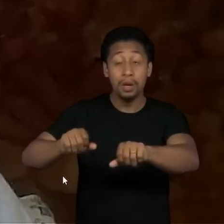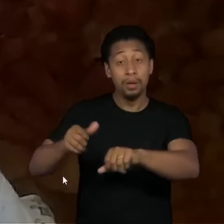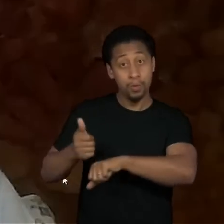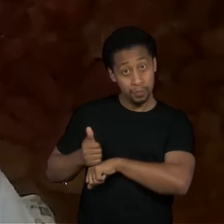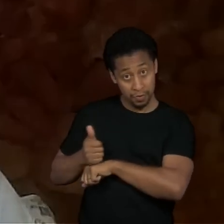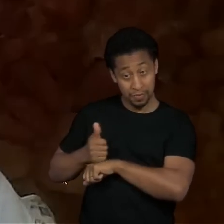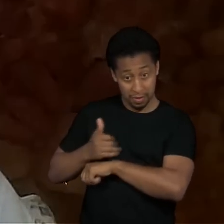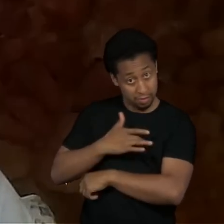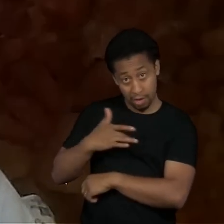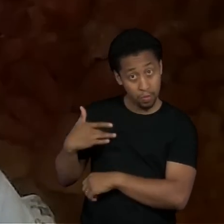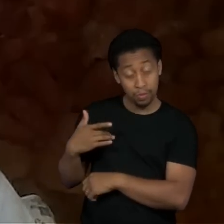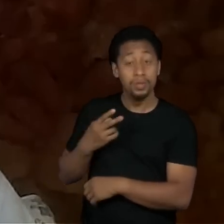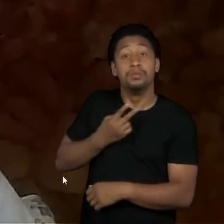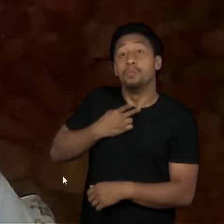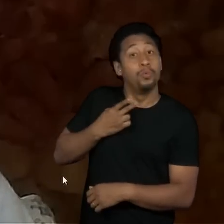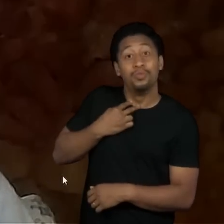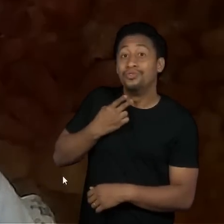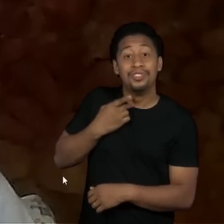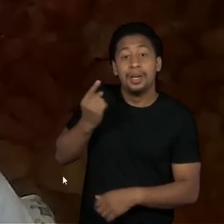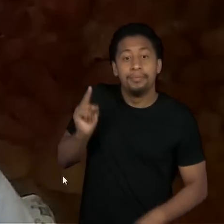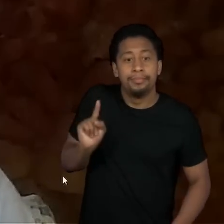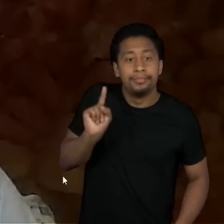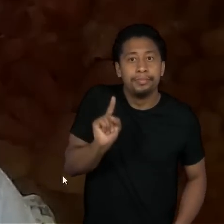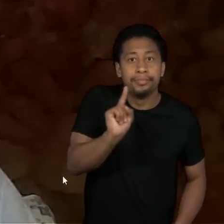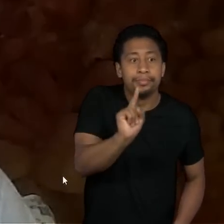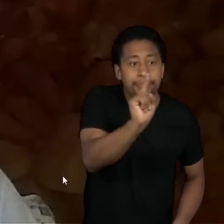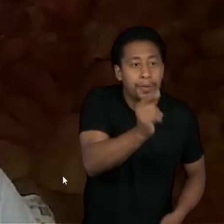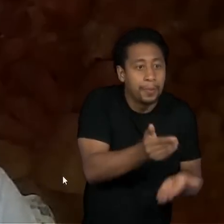trabalhar. Então, principalmente em 2022,